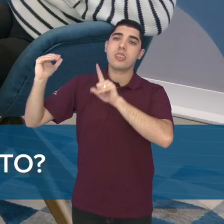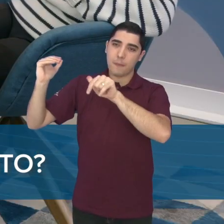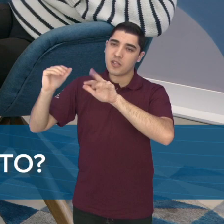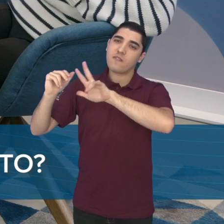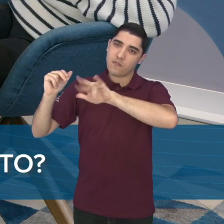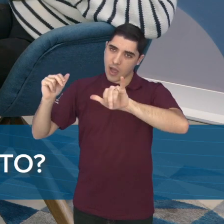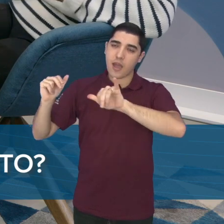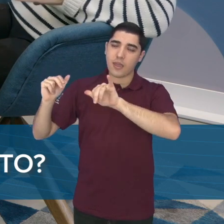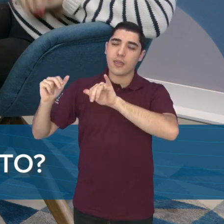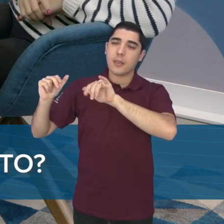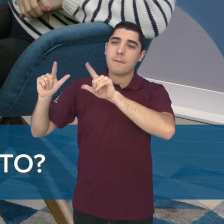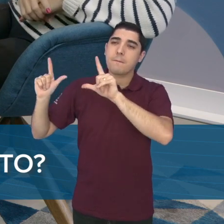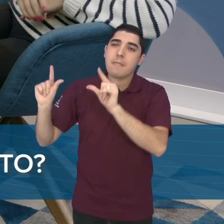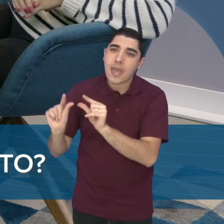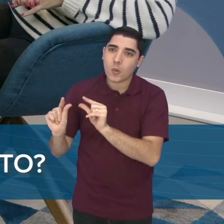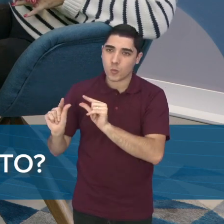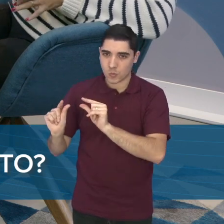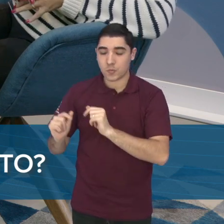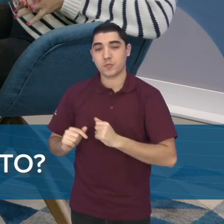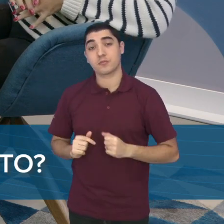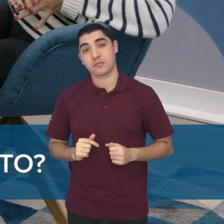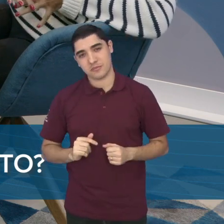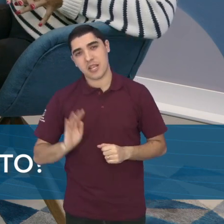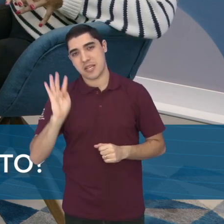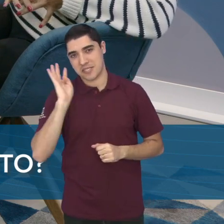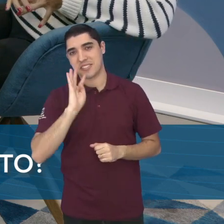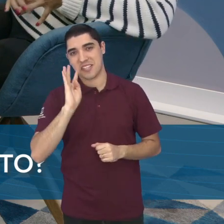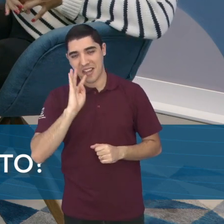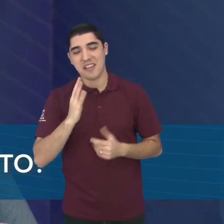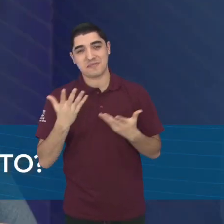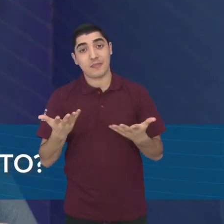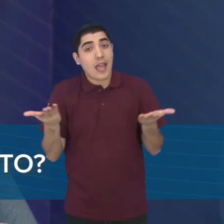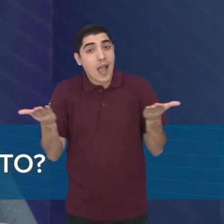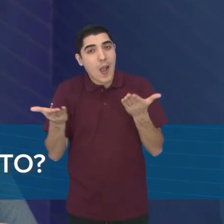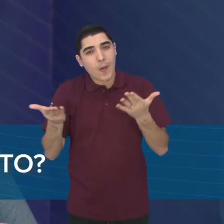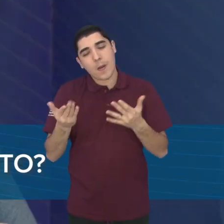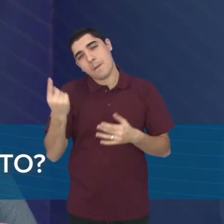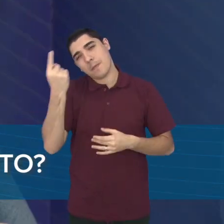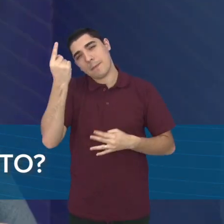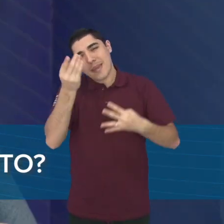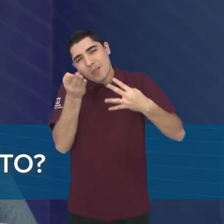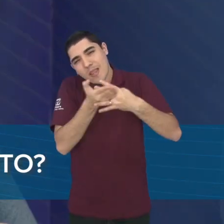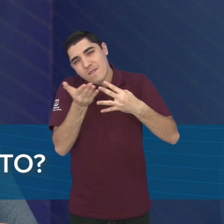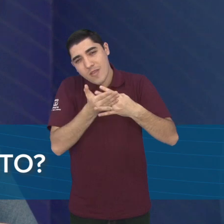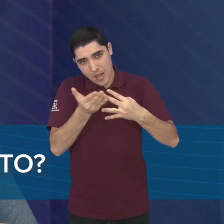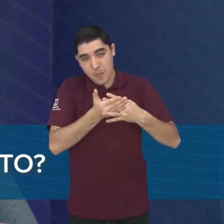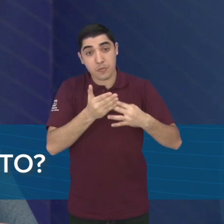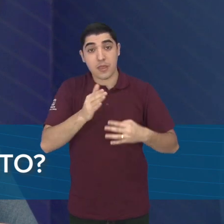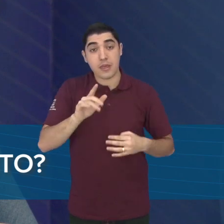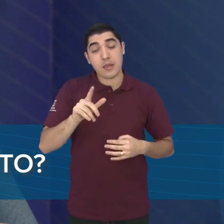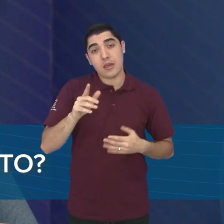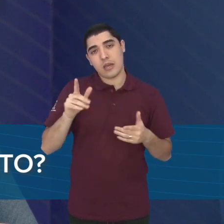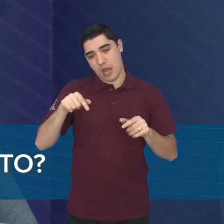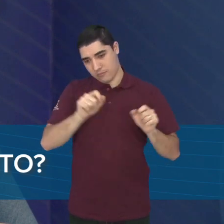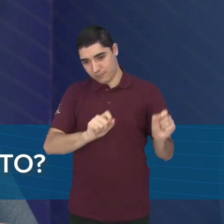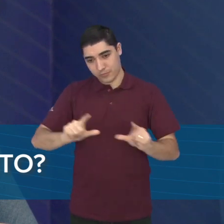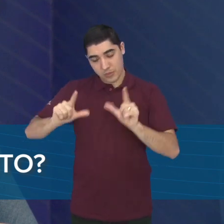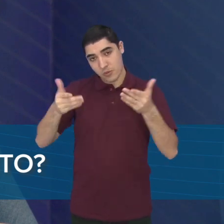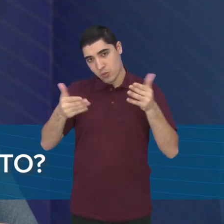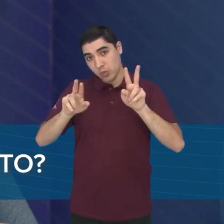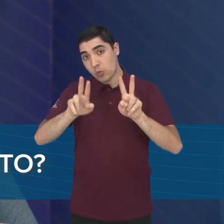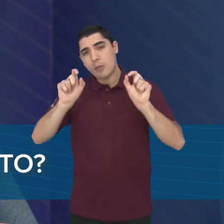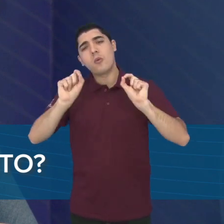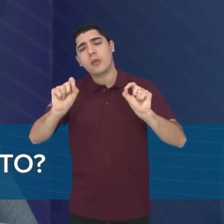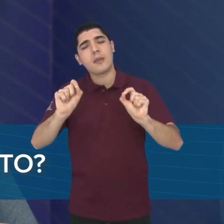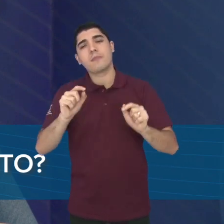diminuir isso. Então, eu vejo dessa forma. Joia, bacana. Bom, a gente vai para a nossa primeira pausa, então, de hoje. O Diálogos da Cidade